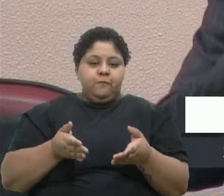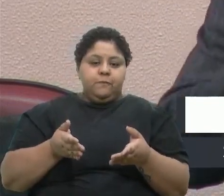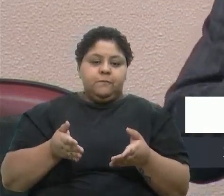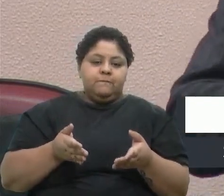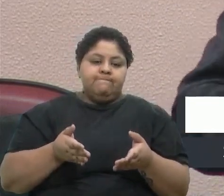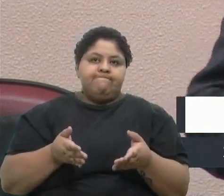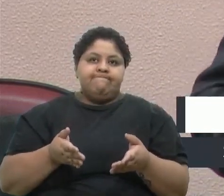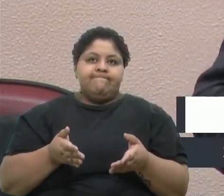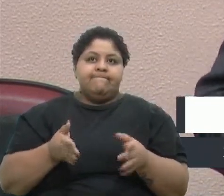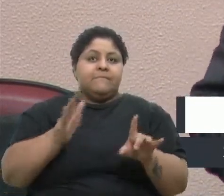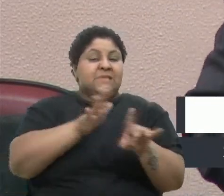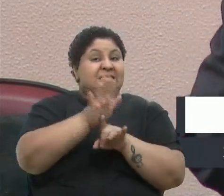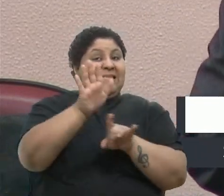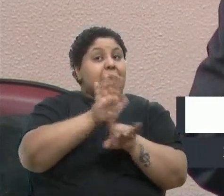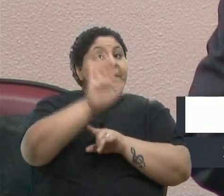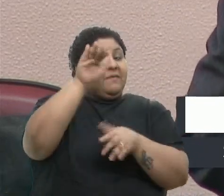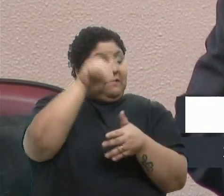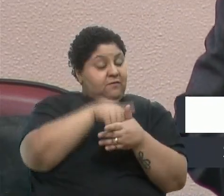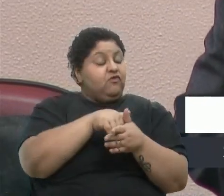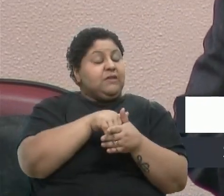essa demanda votada